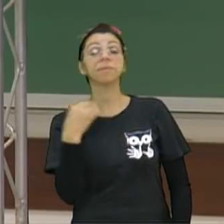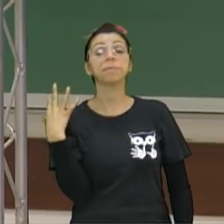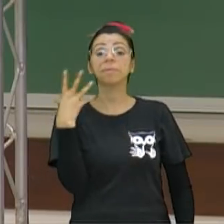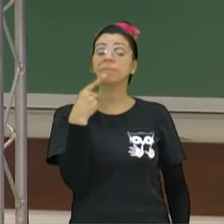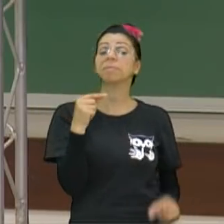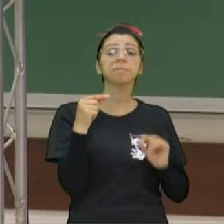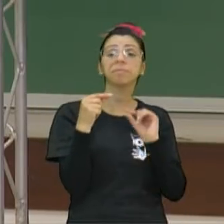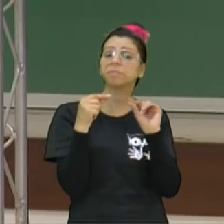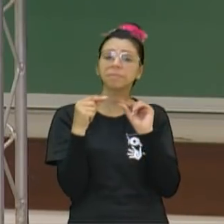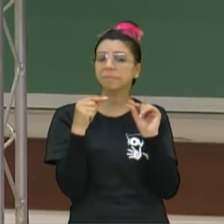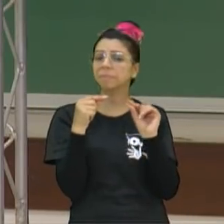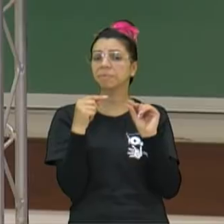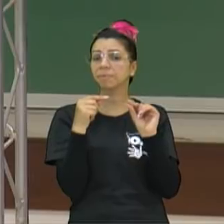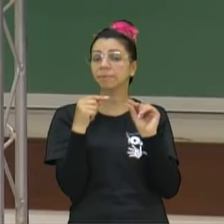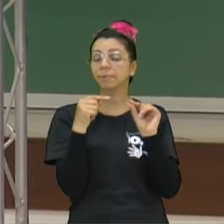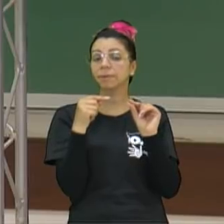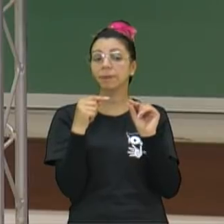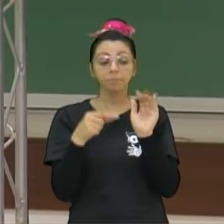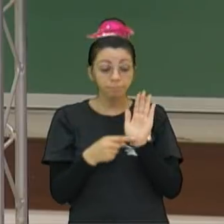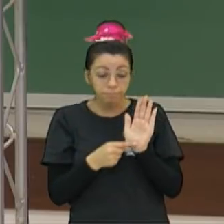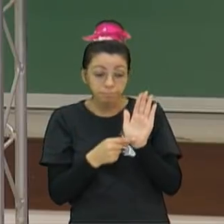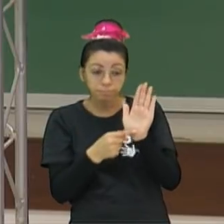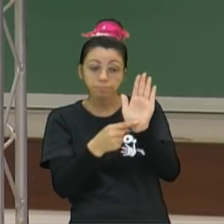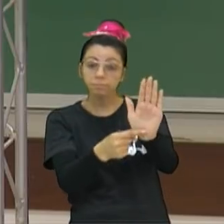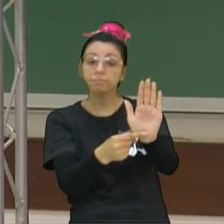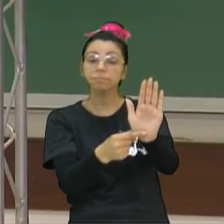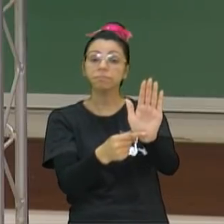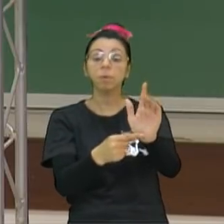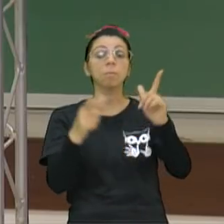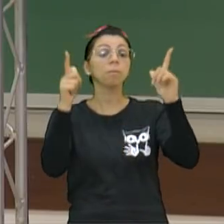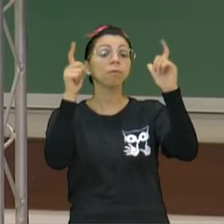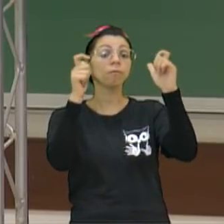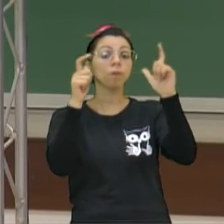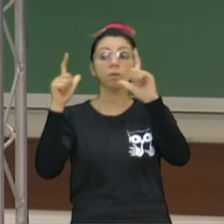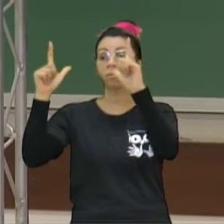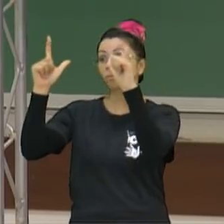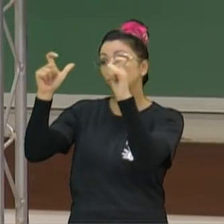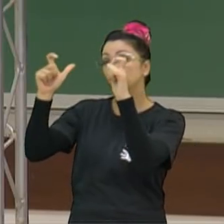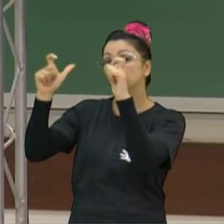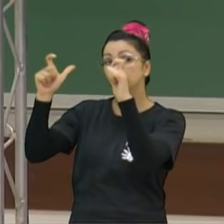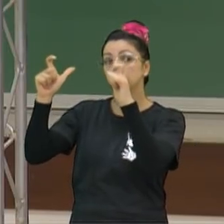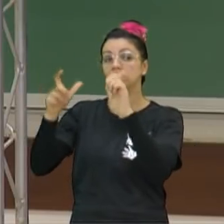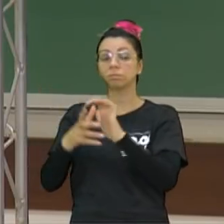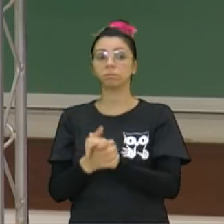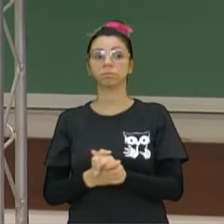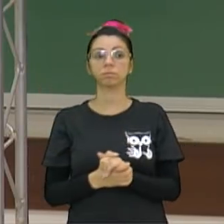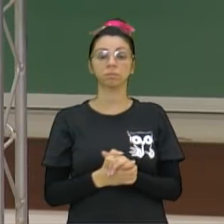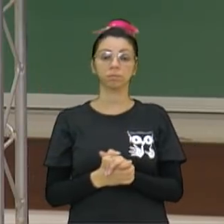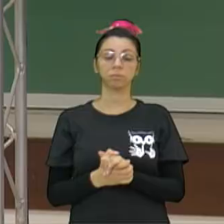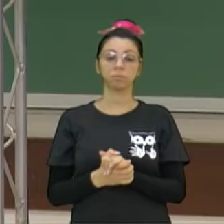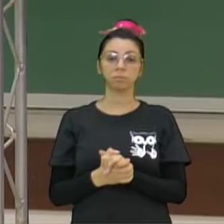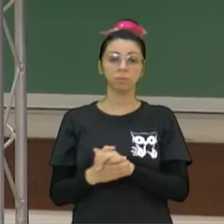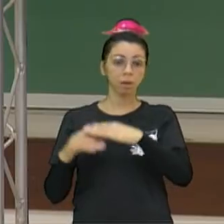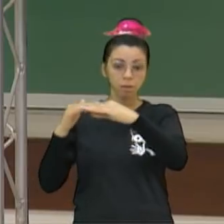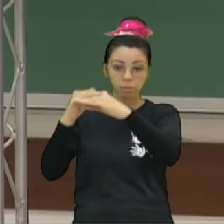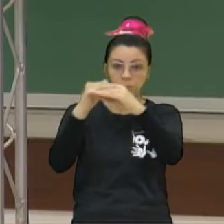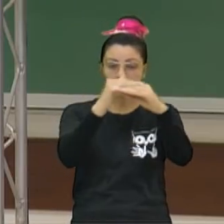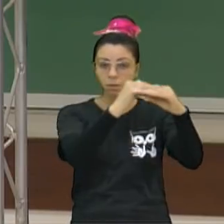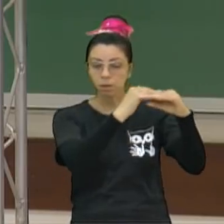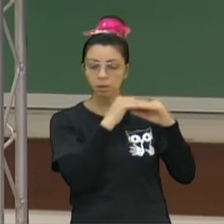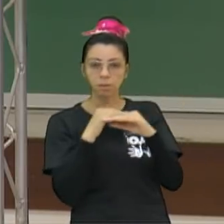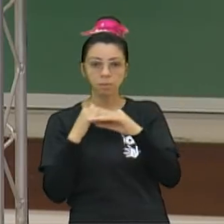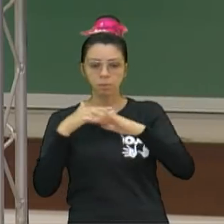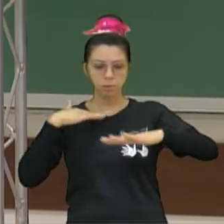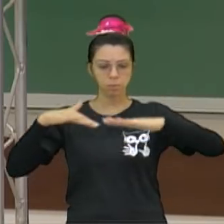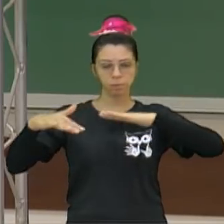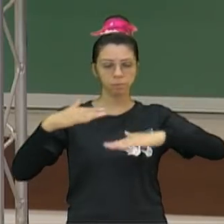beleza está sendo exposta nesse momento numa foto que as duas optaram por manter ali o mesmo padrão de gestos e